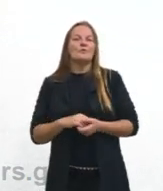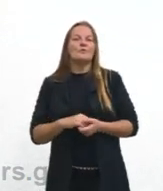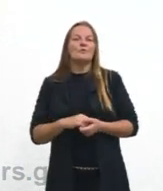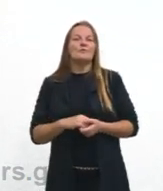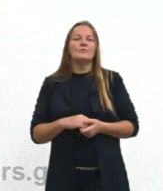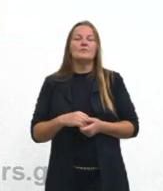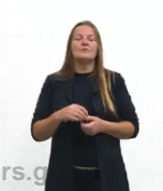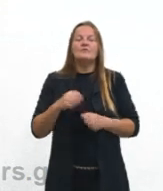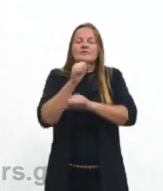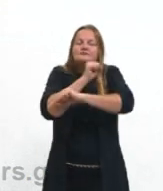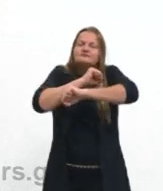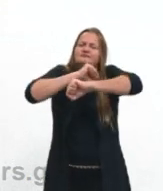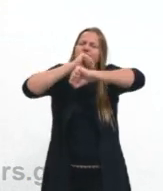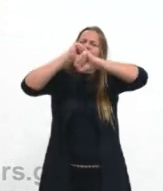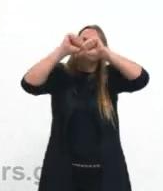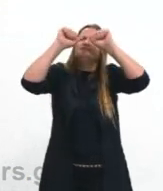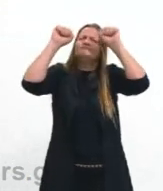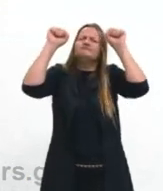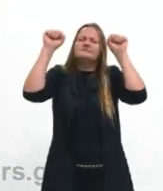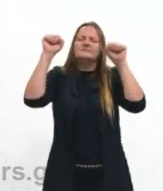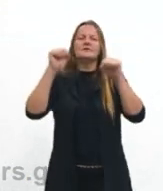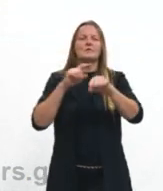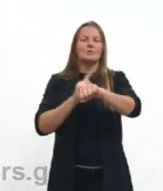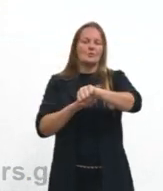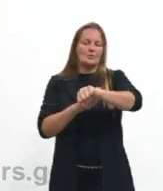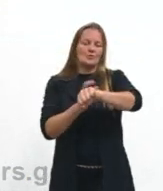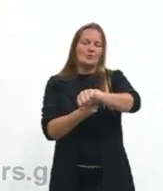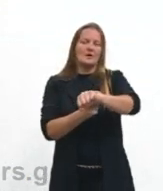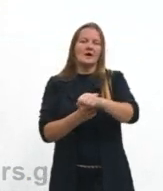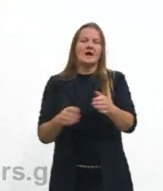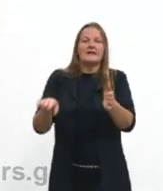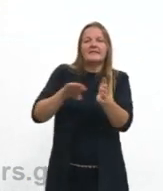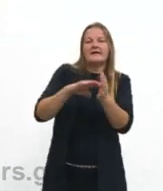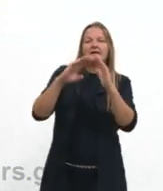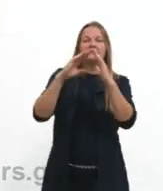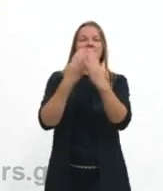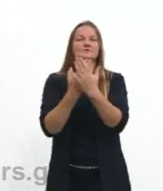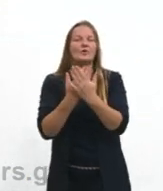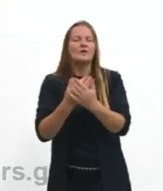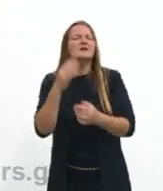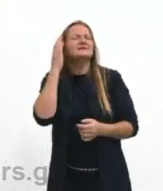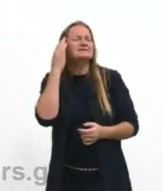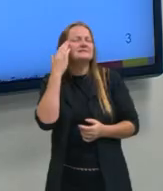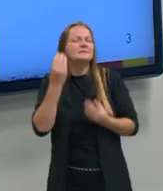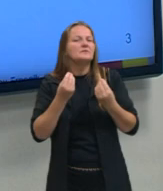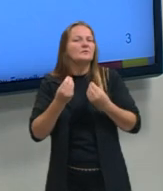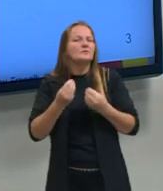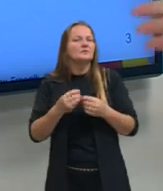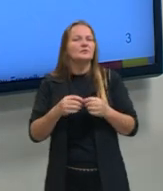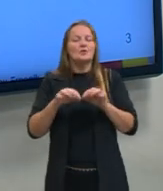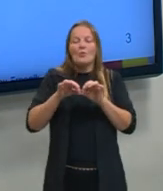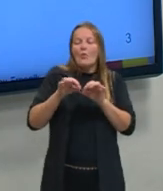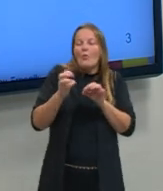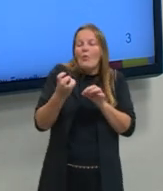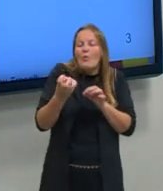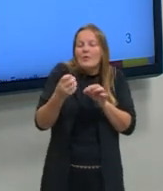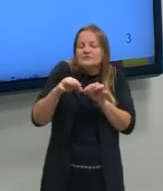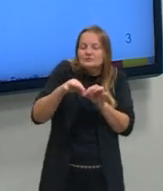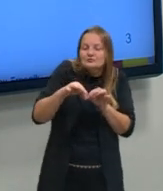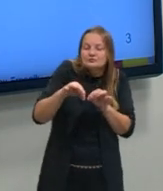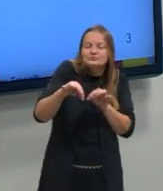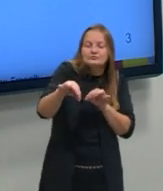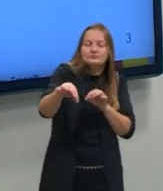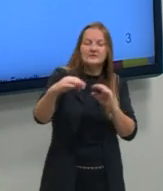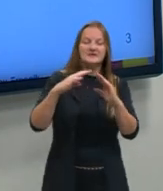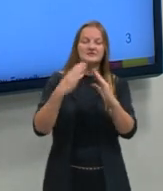então acordar de manhã em um determinado horário para ir até a escola você sabe então A que distância mais ou menos